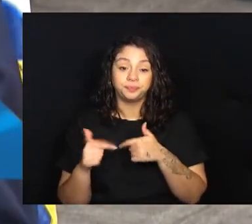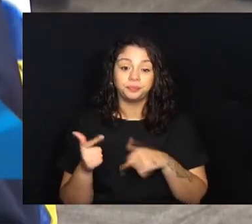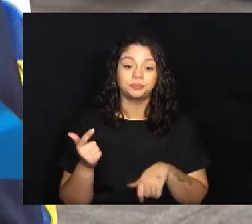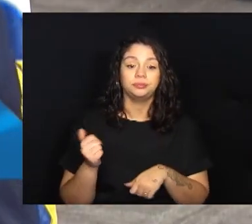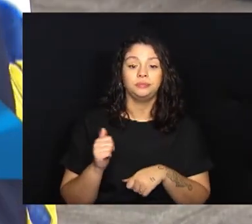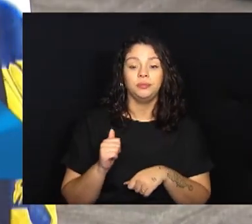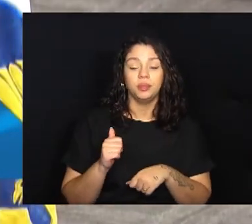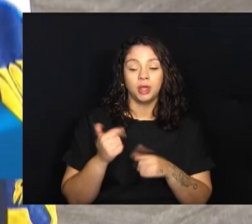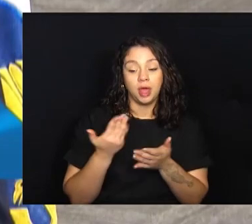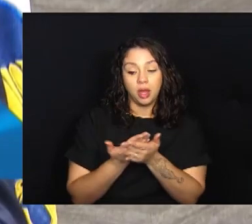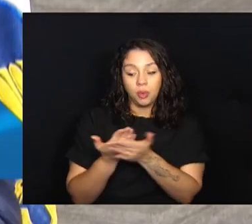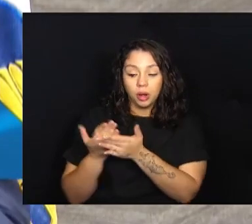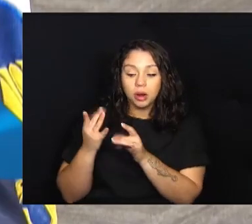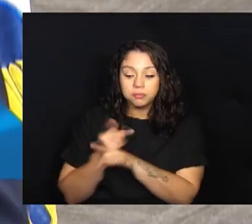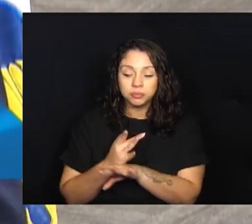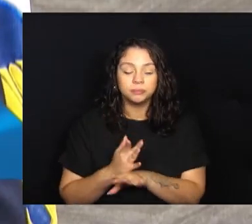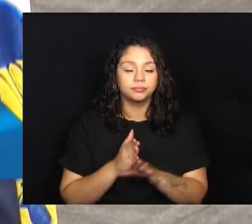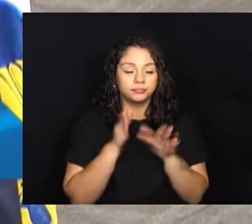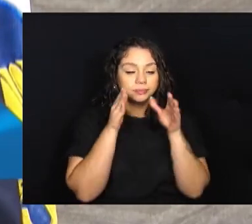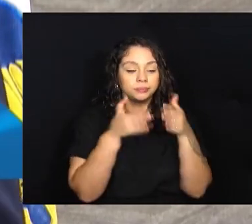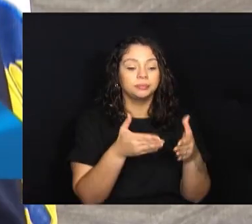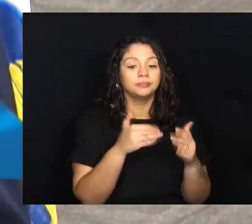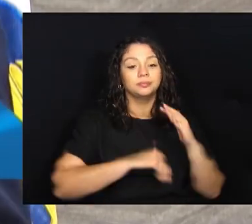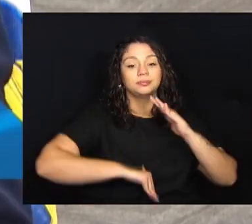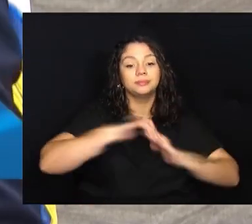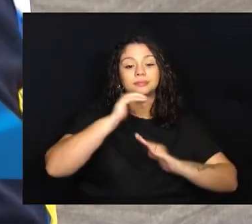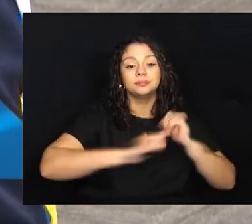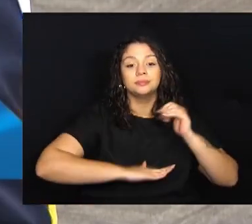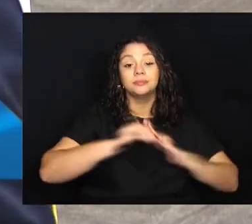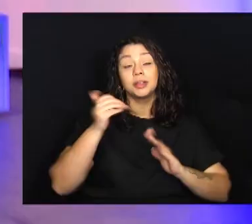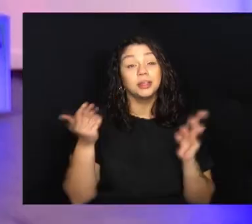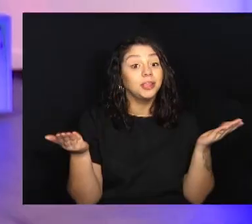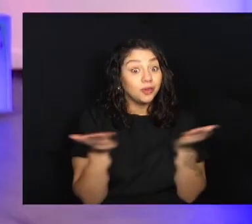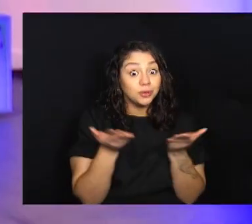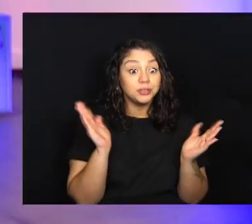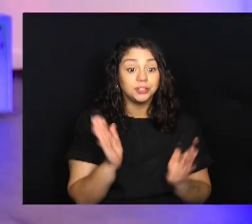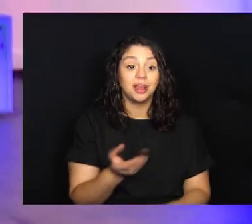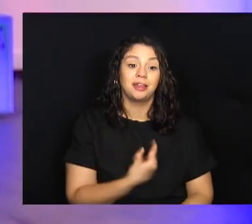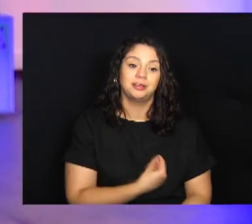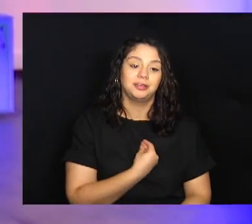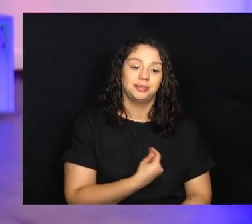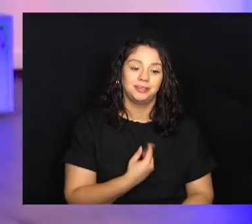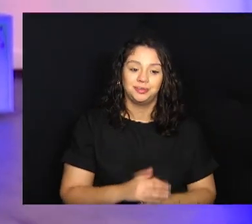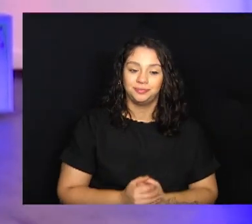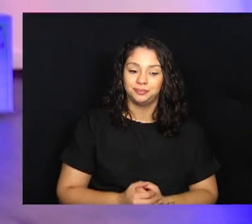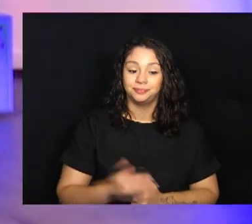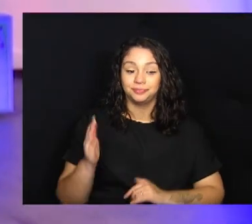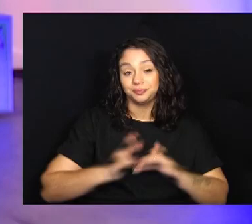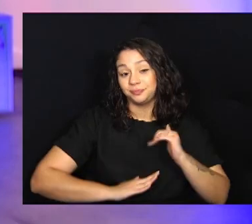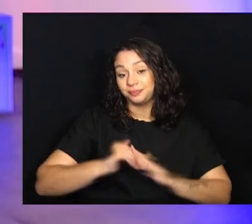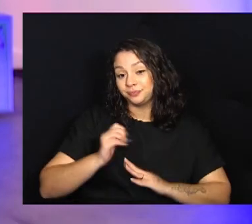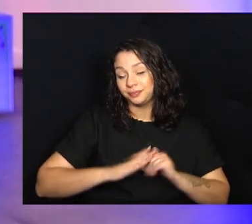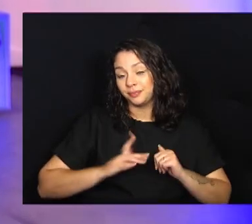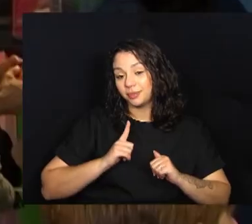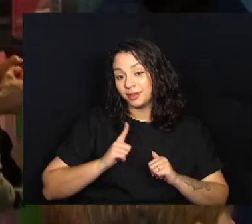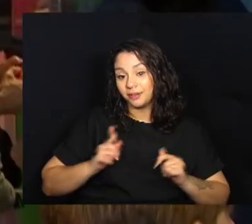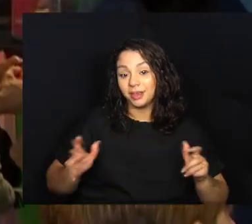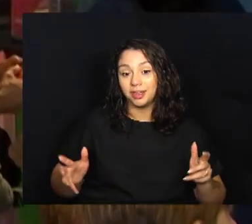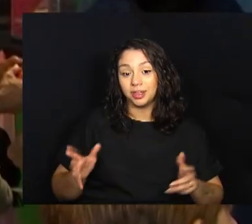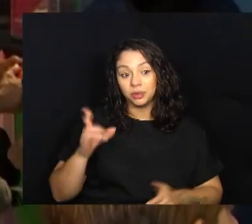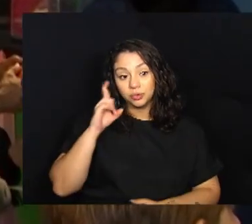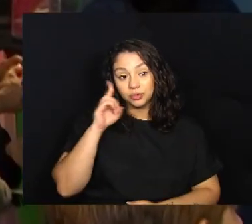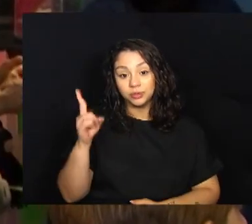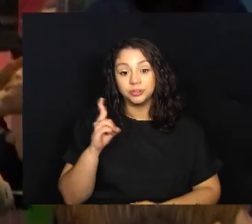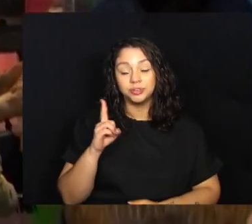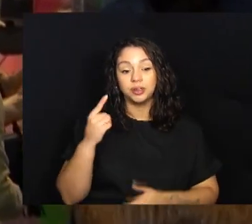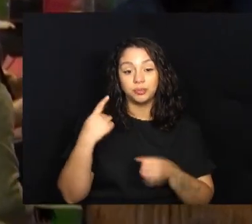das aulas, ele possa ter uma atividade que hoje já existe. As atividades promovidas durante o Dia Municipal do